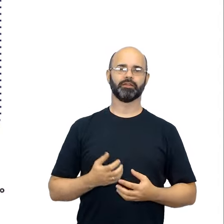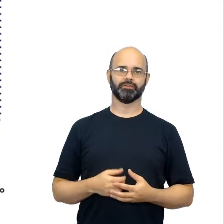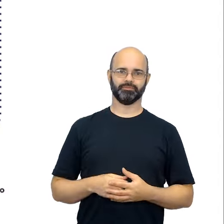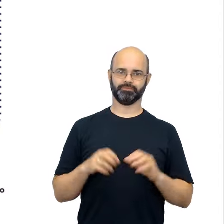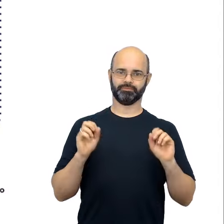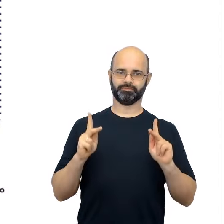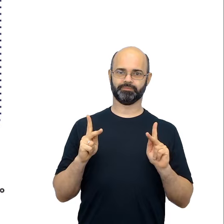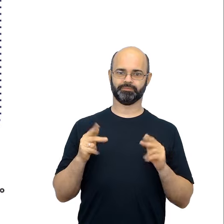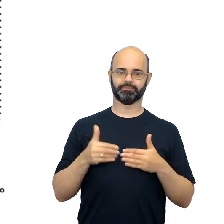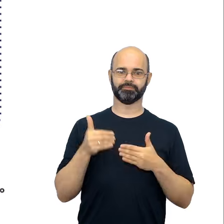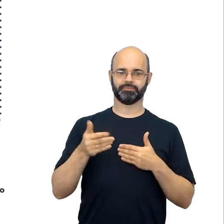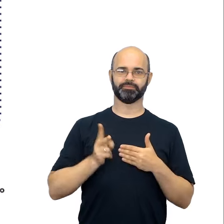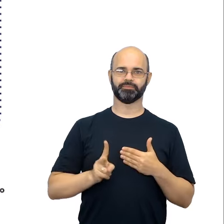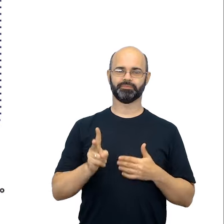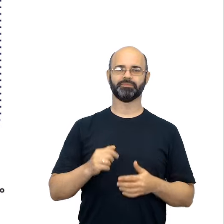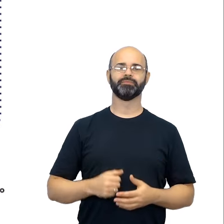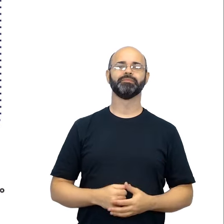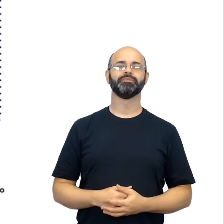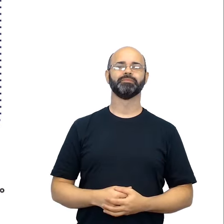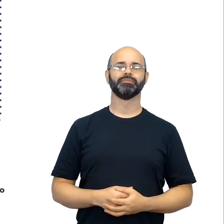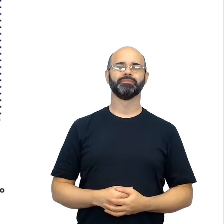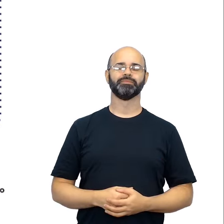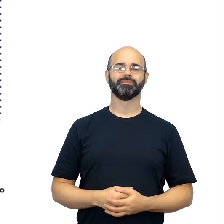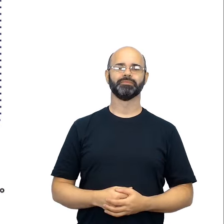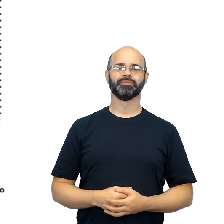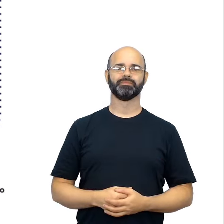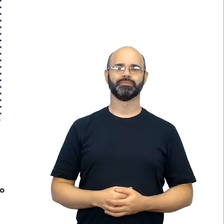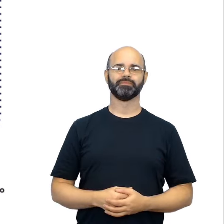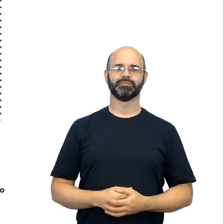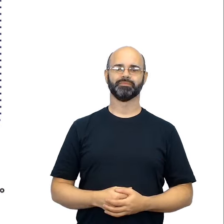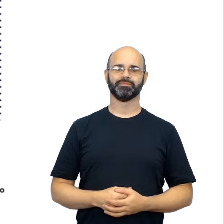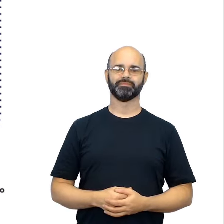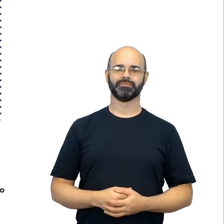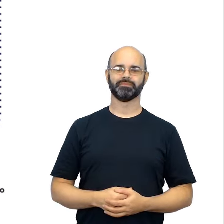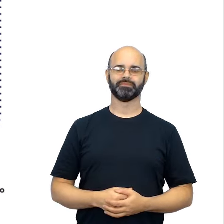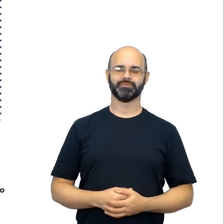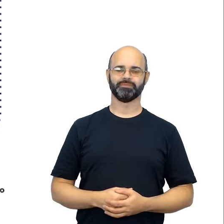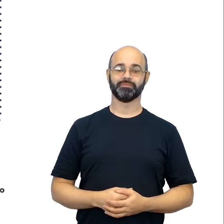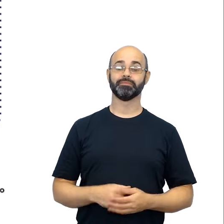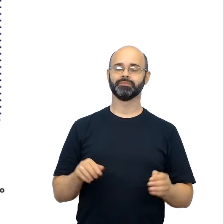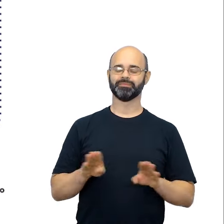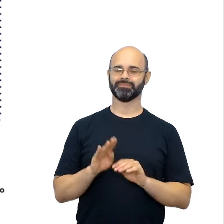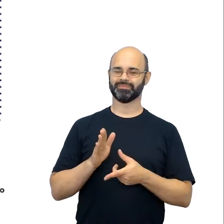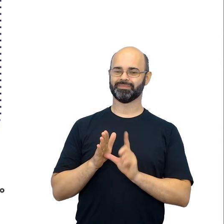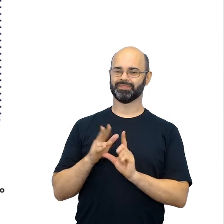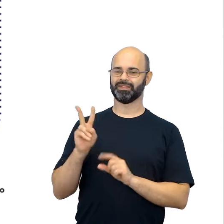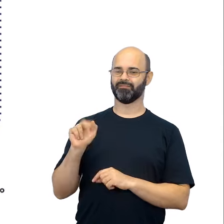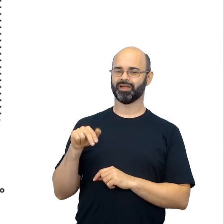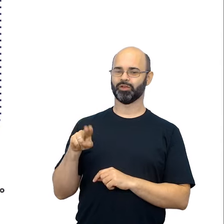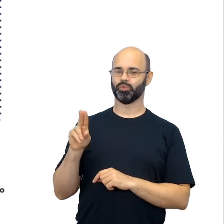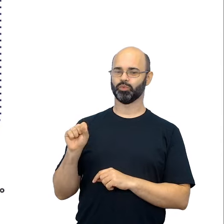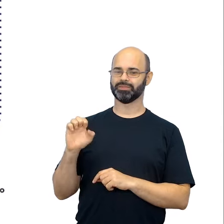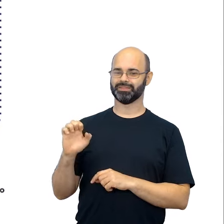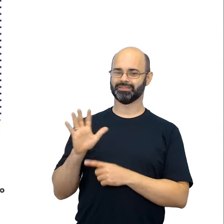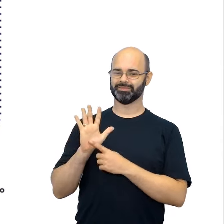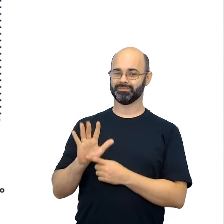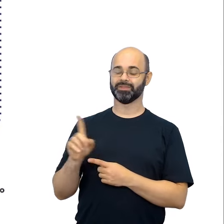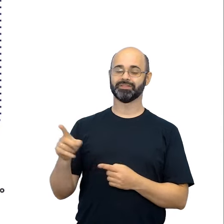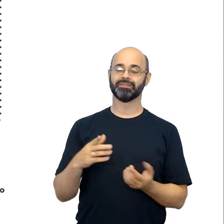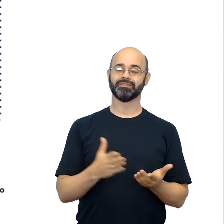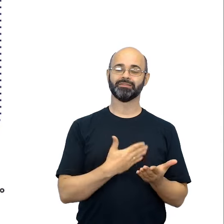Ok? Podemos ir, Marcinha. Isso. Vale destacar aqui também que todos esses gráficos que a Vanuzi acabou de falar, eles foram tirados do Aprender Sempre